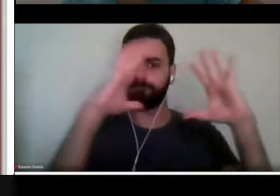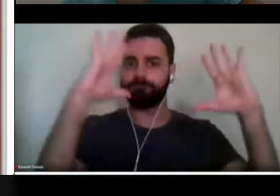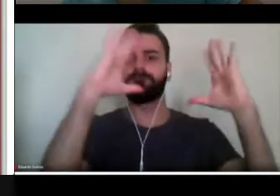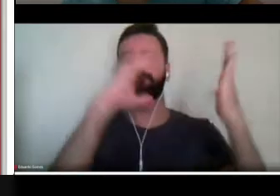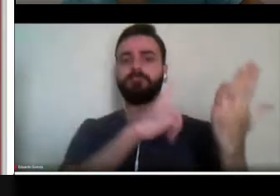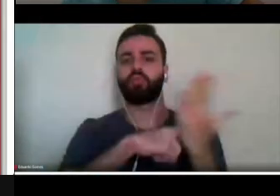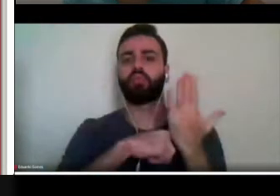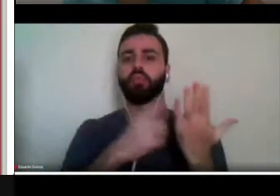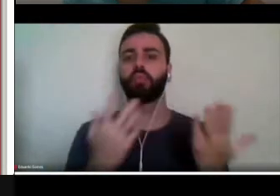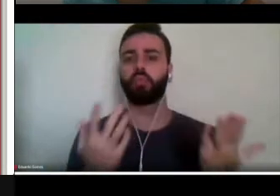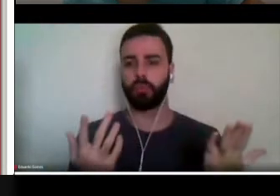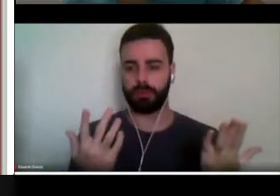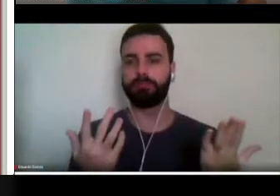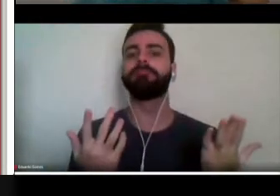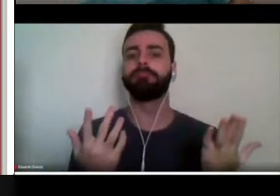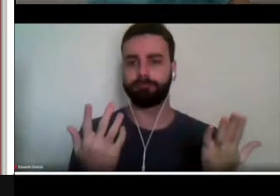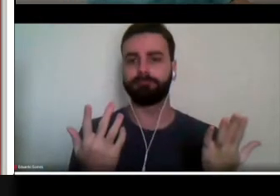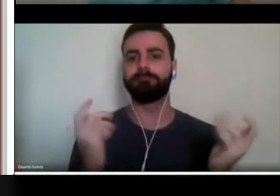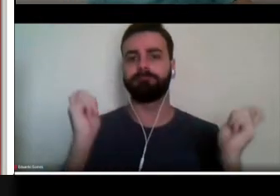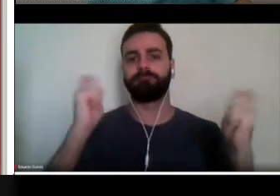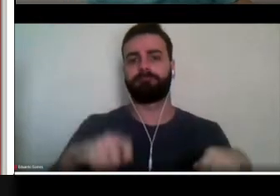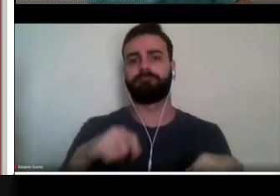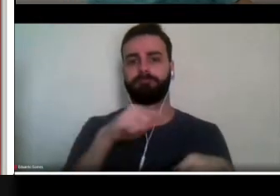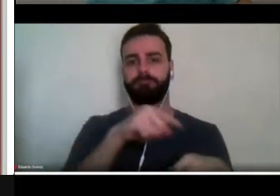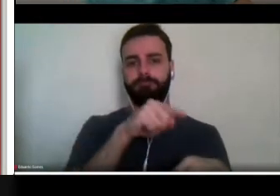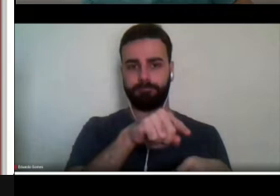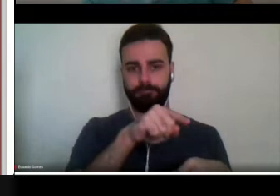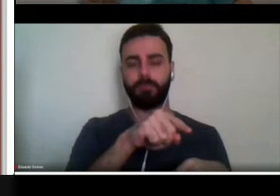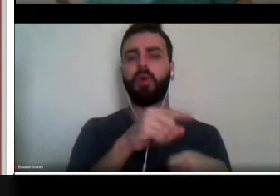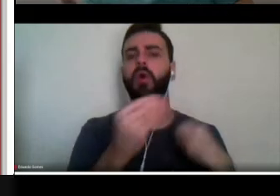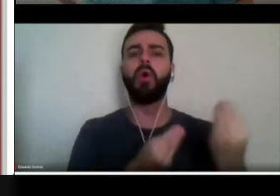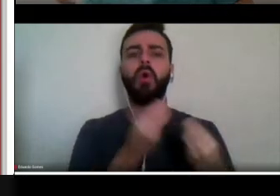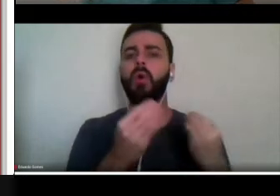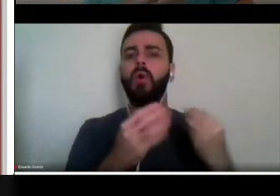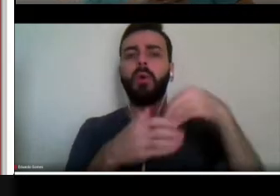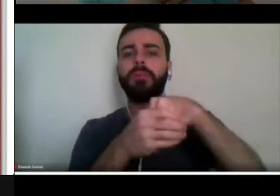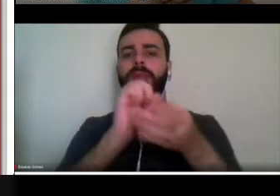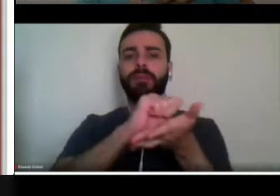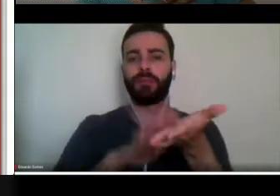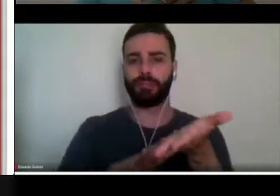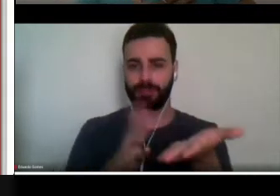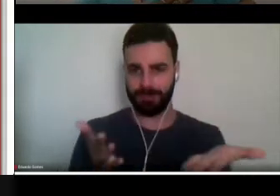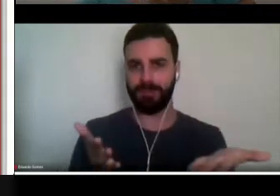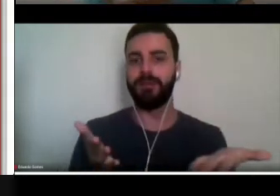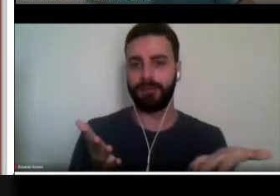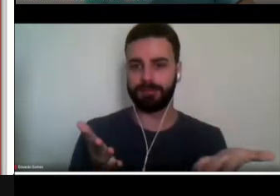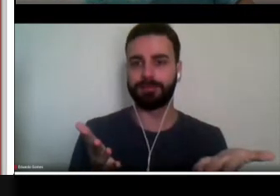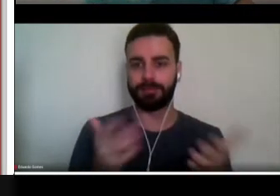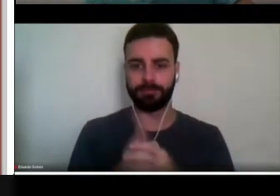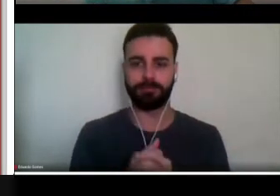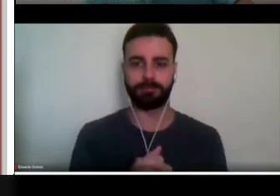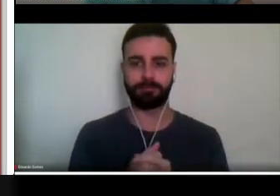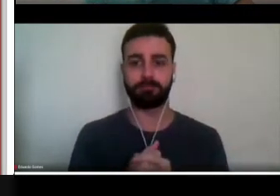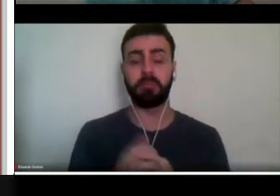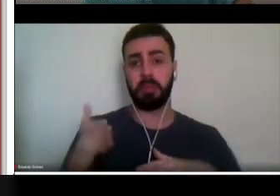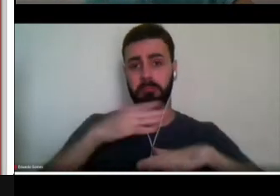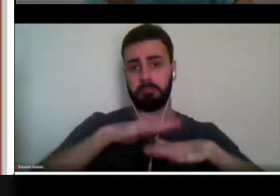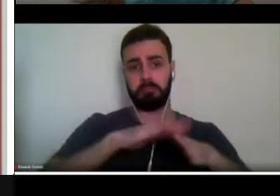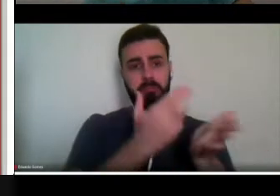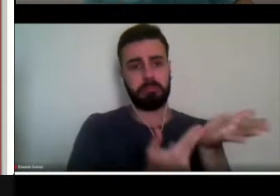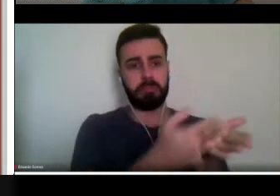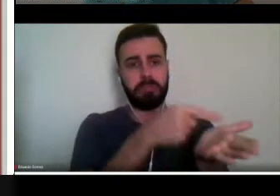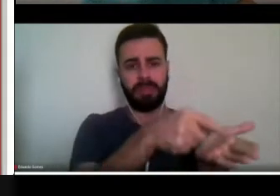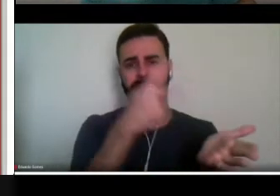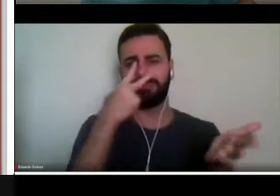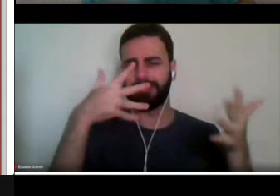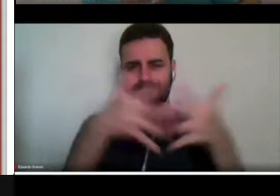organizado do que está acontecendo no problema. O meu esquema não está organizado porque eu ainda não sei escrever